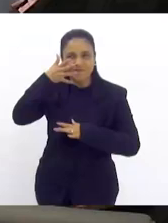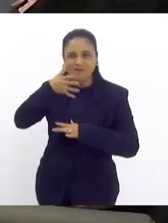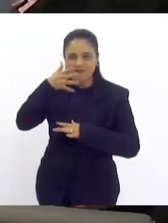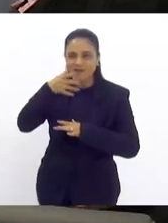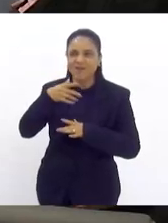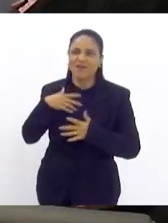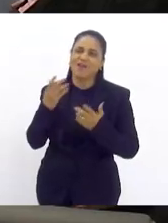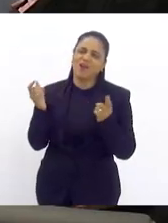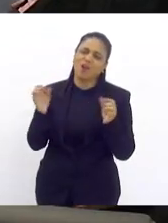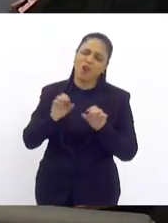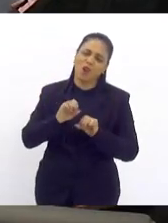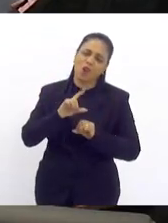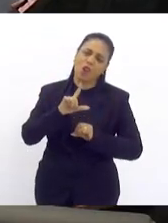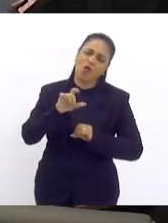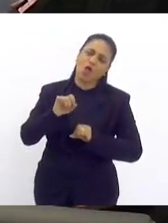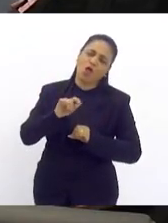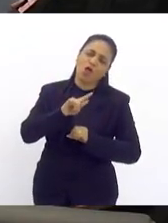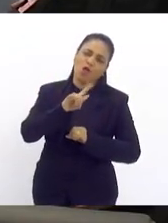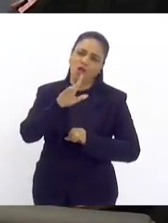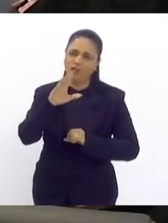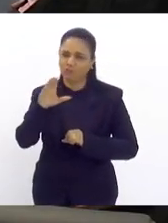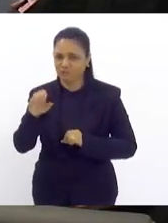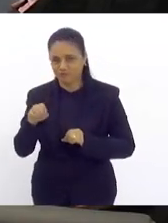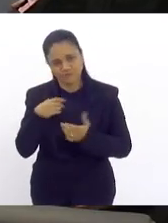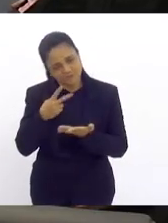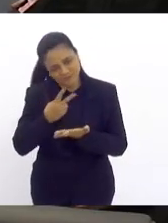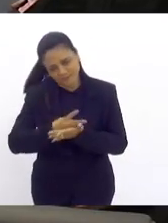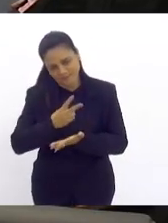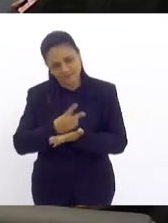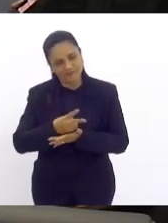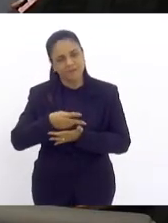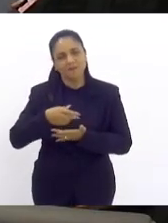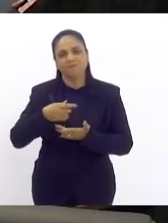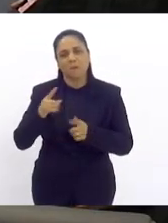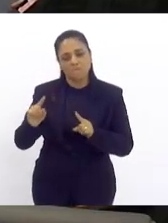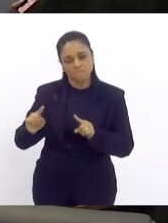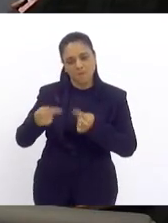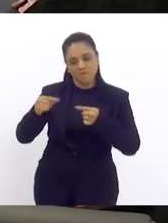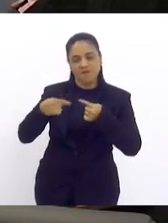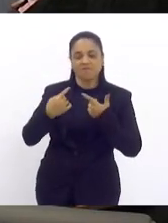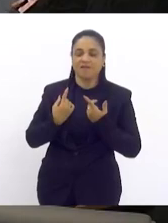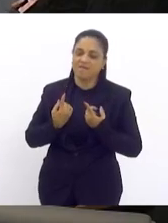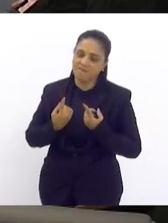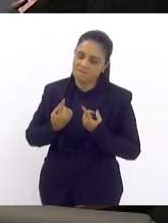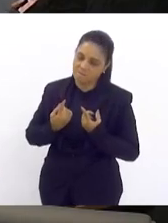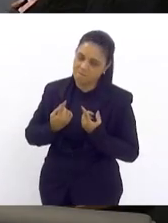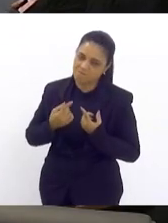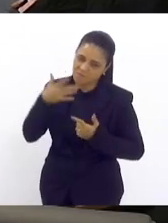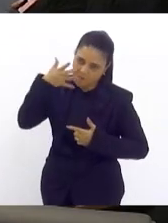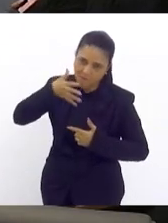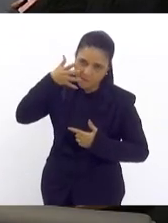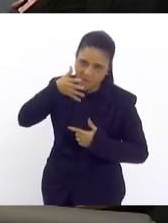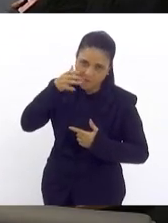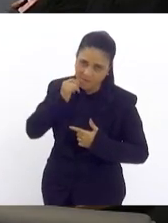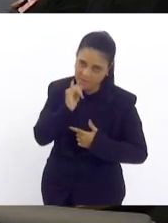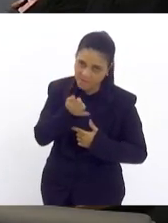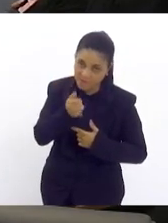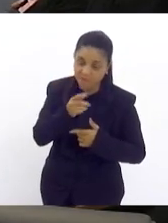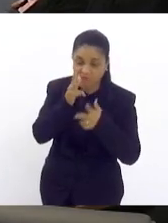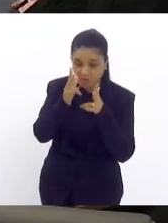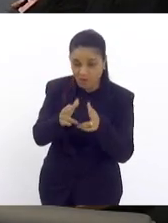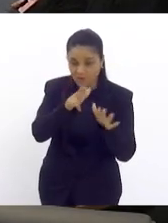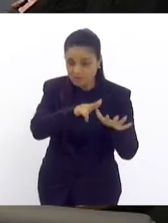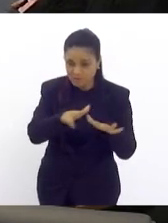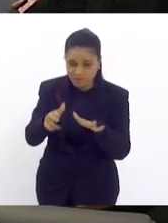lógico É lógico como sempre são provocados vem falar para como semana passada